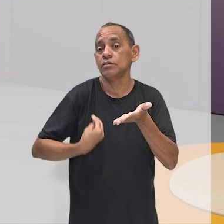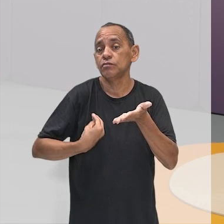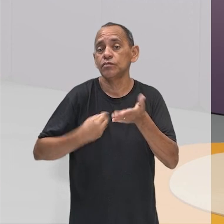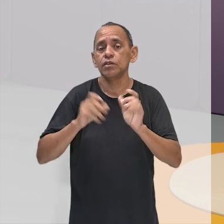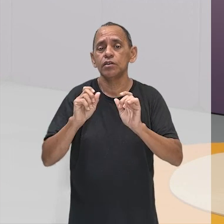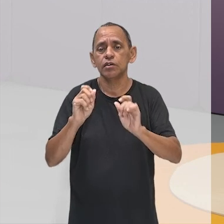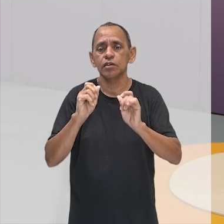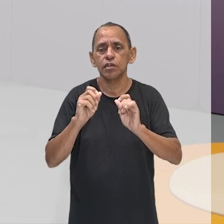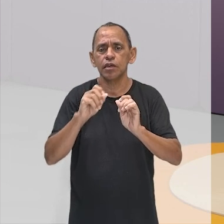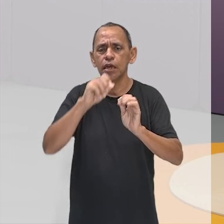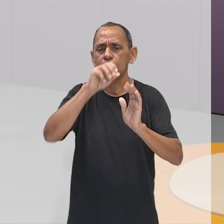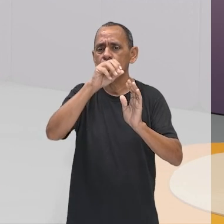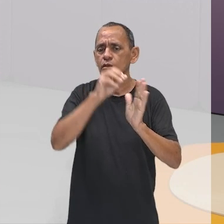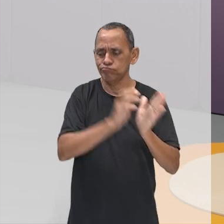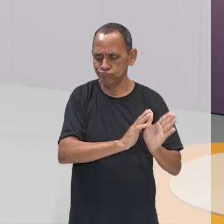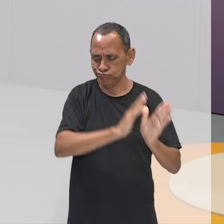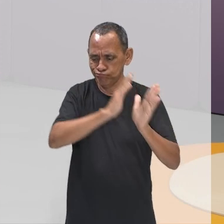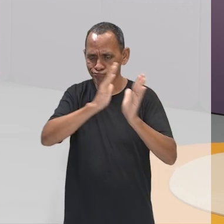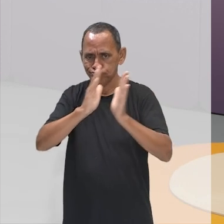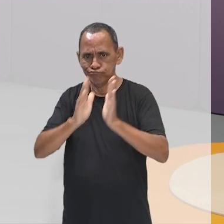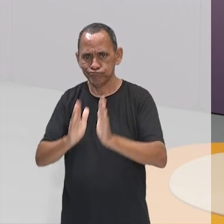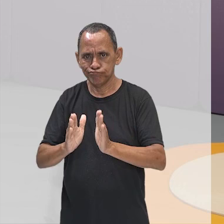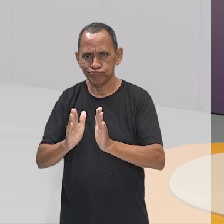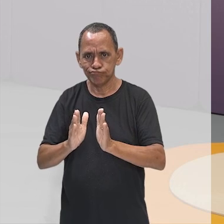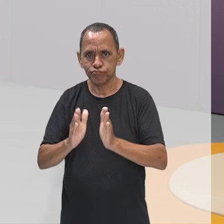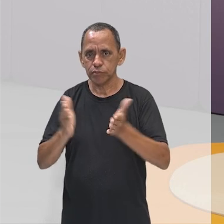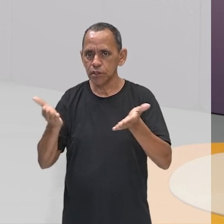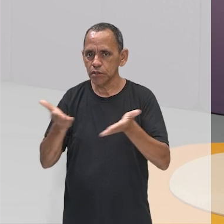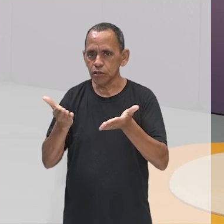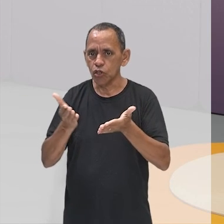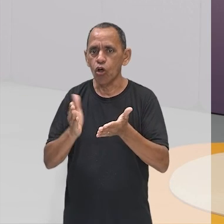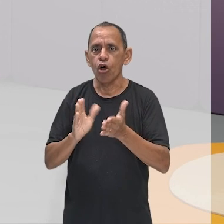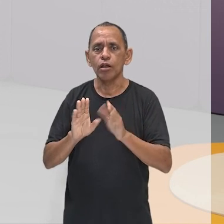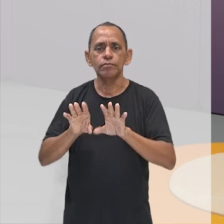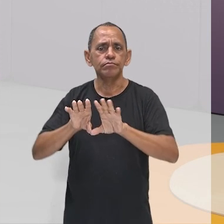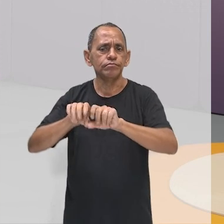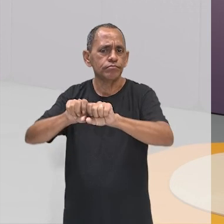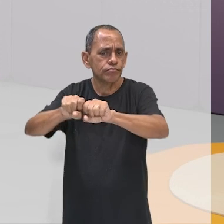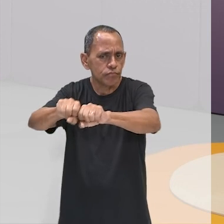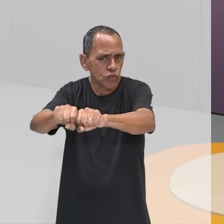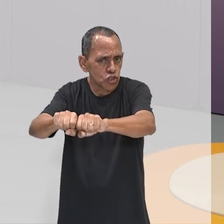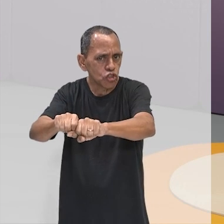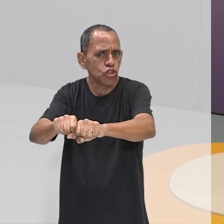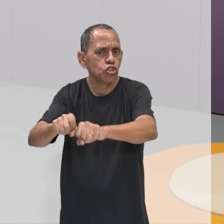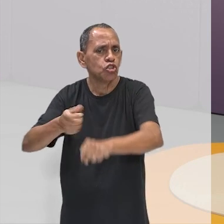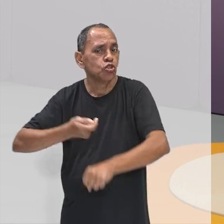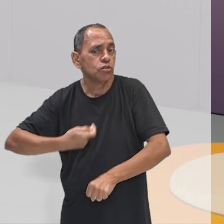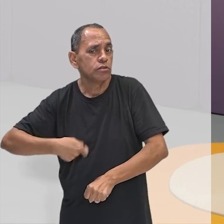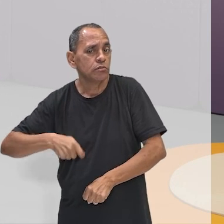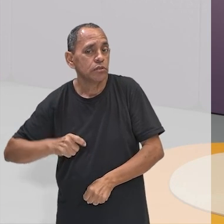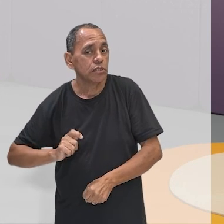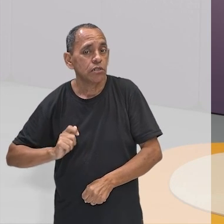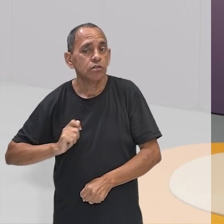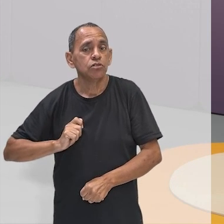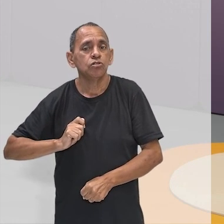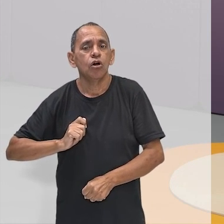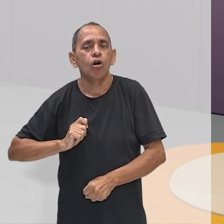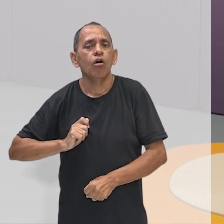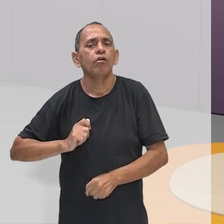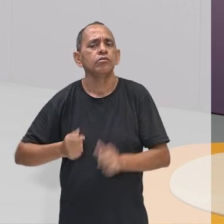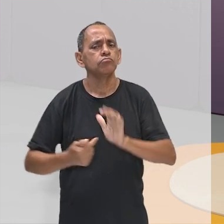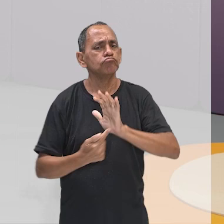na história, agora sobre o jugo, sobre o domínio dos espanhóis, que vão trazer ali